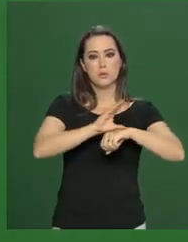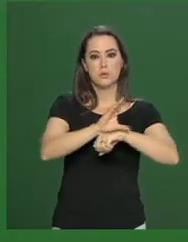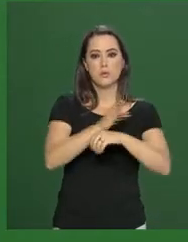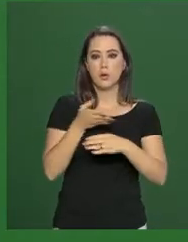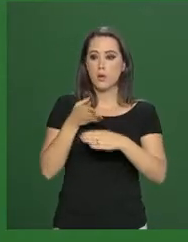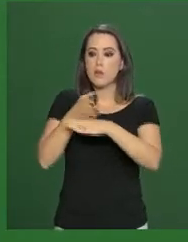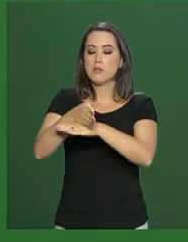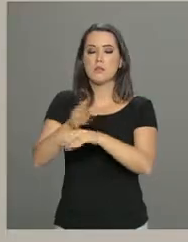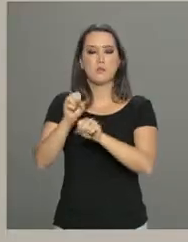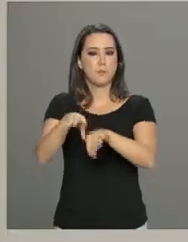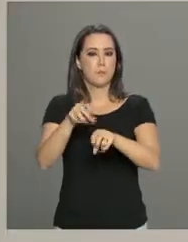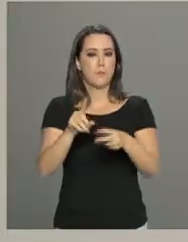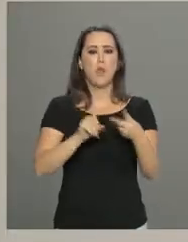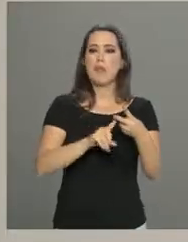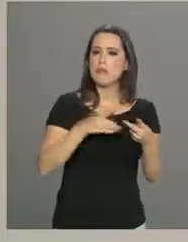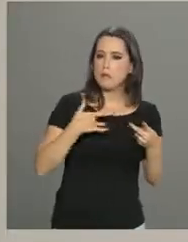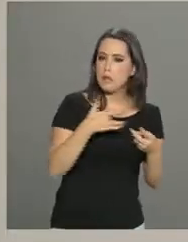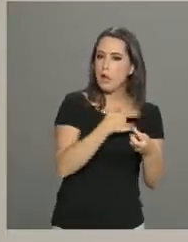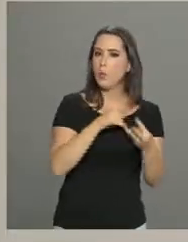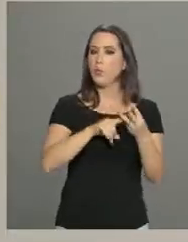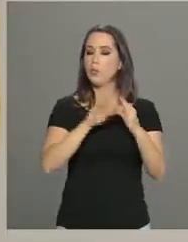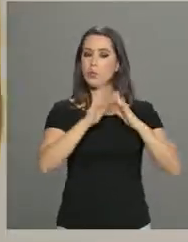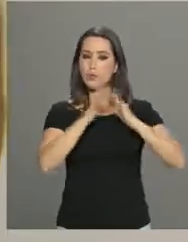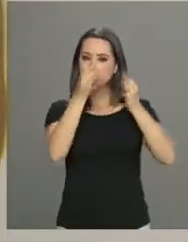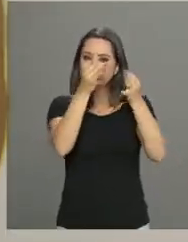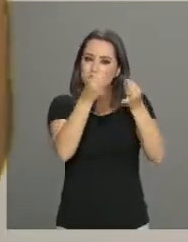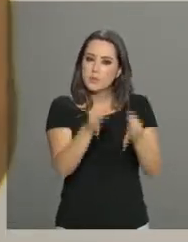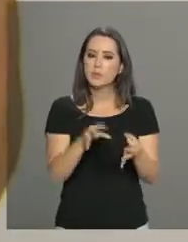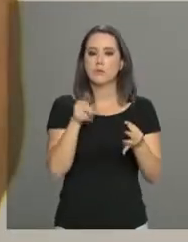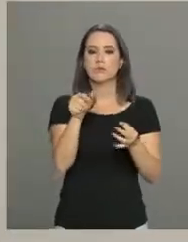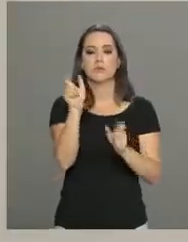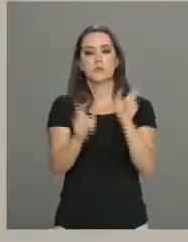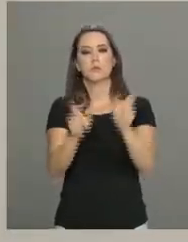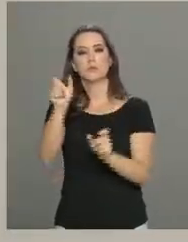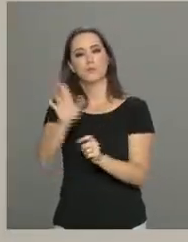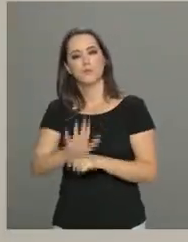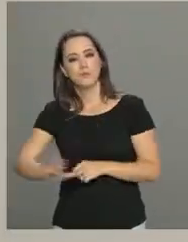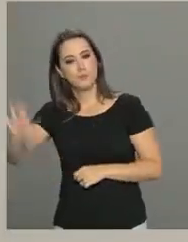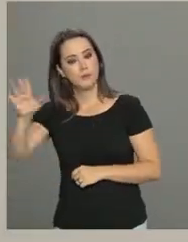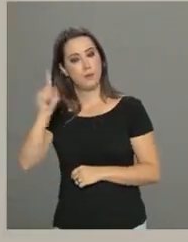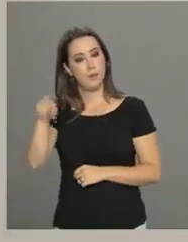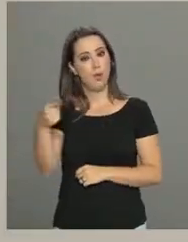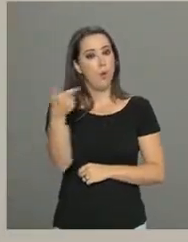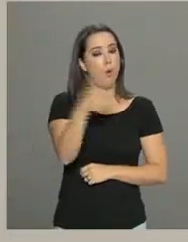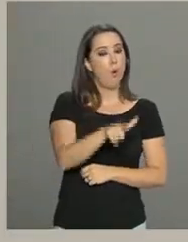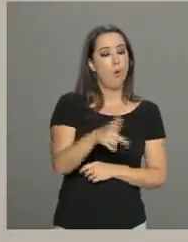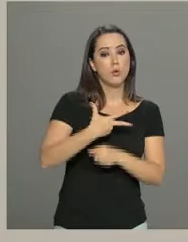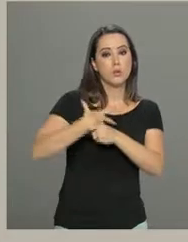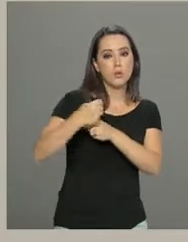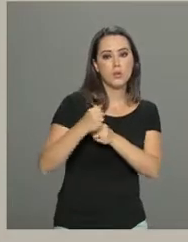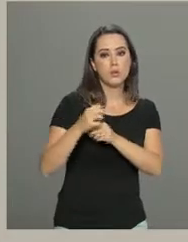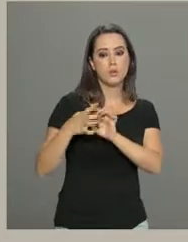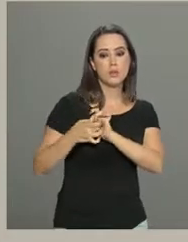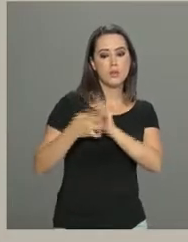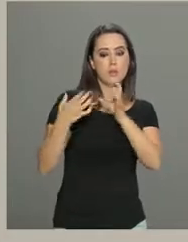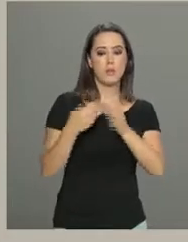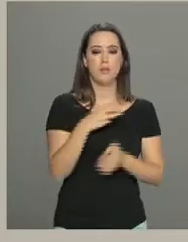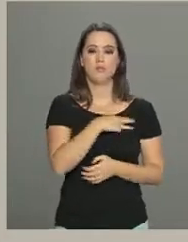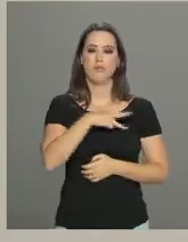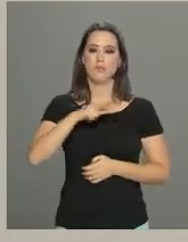acesso à educação saúde e moradia digna a todos outra conquista foi a independência do ministério público